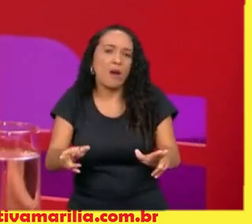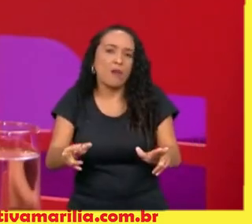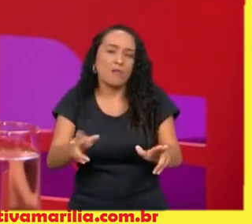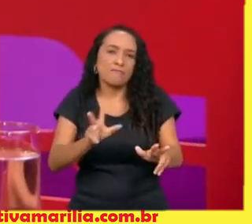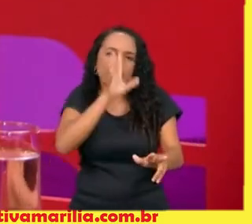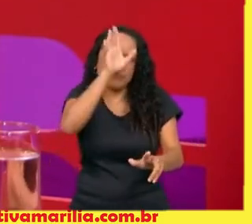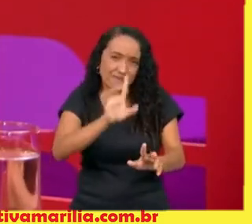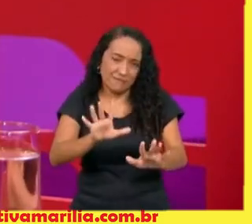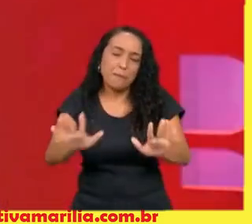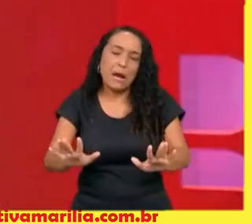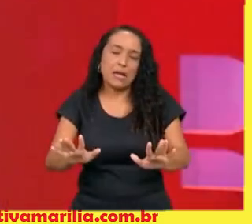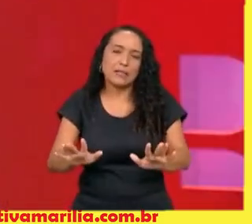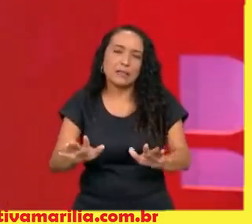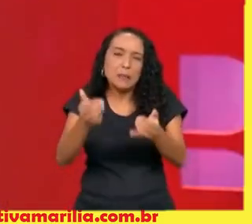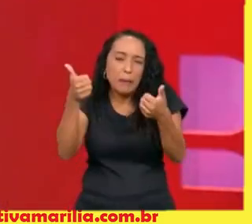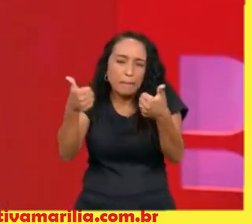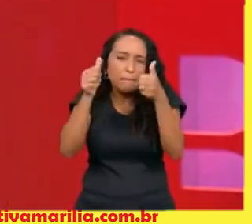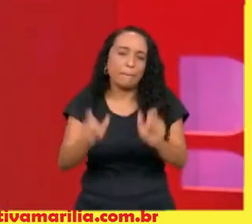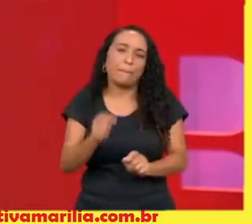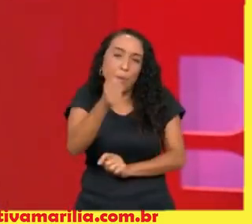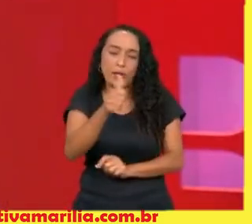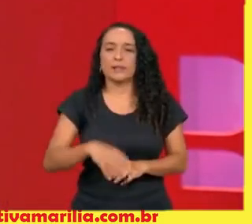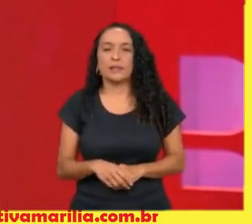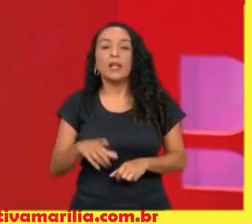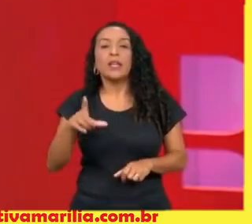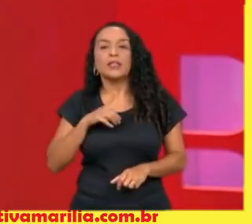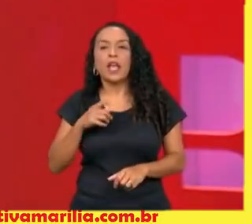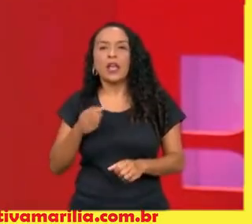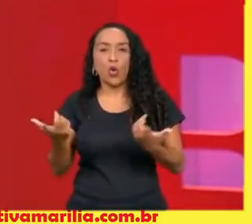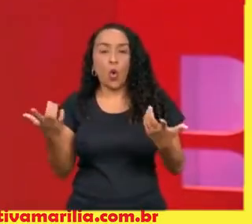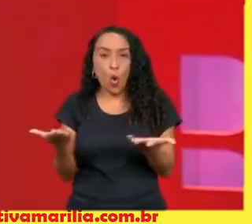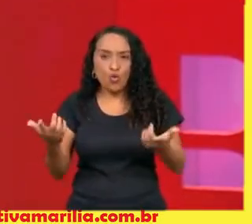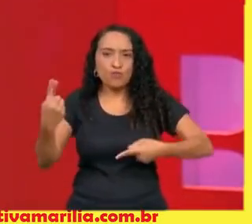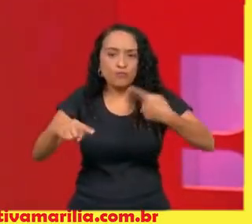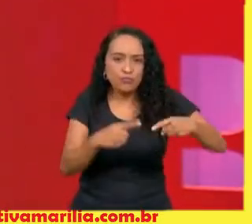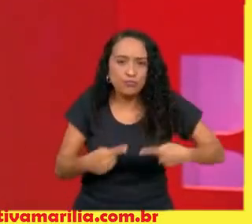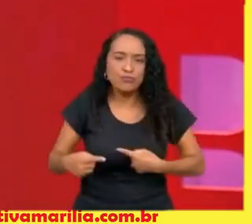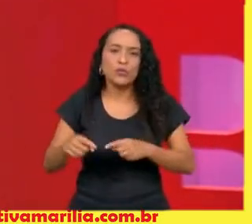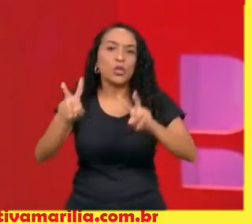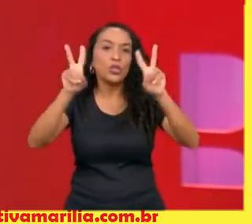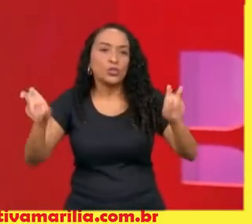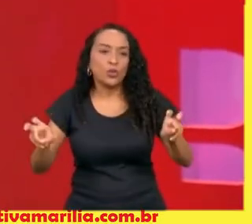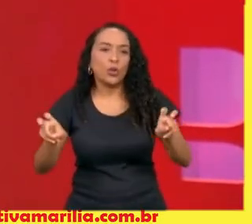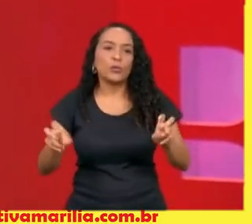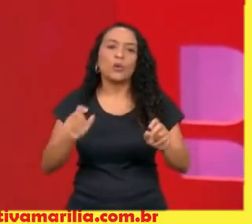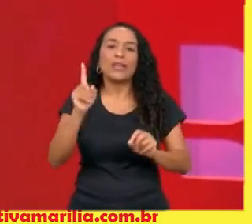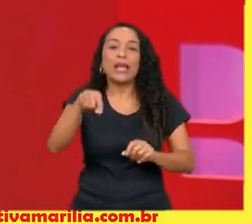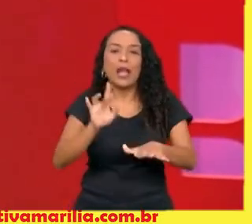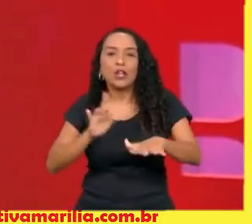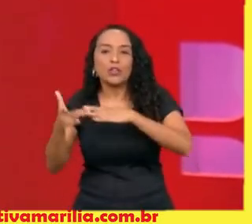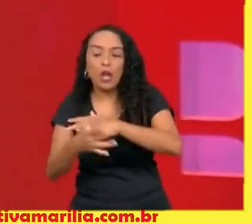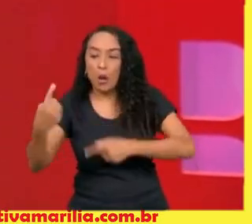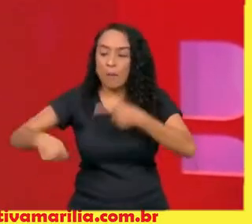eu achar que é a mesma coisa. Tem uma discussão que permeia hoje também em relação... que é redes sociais, é